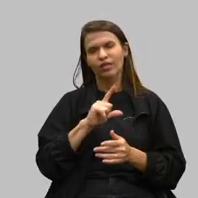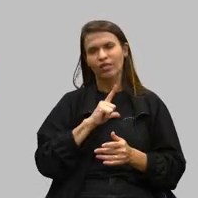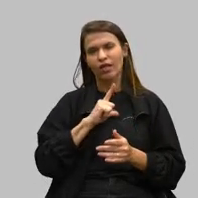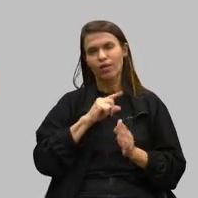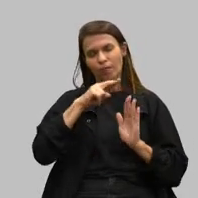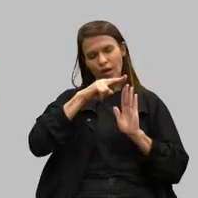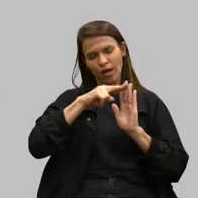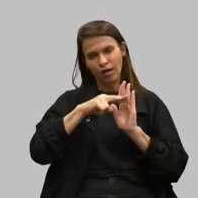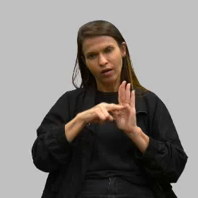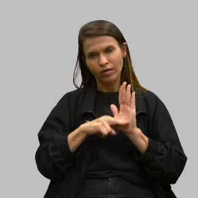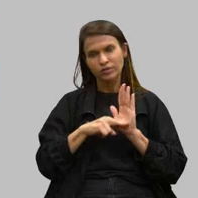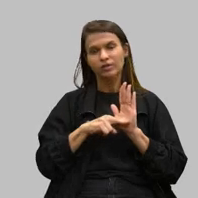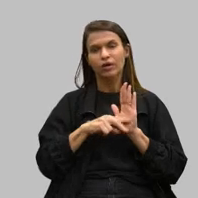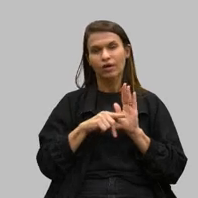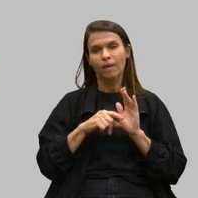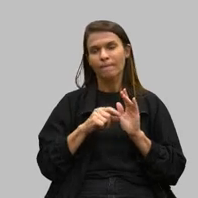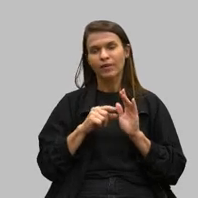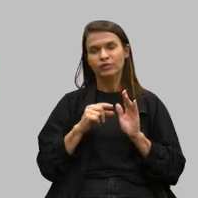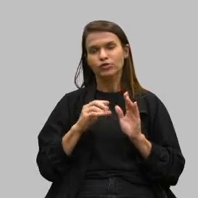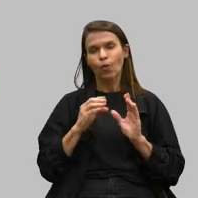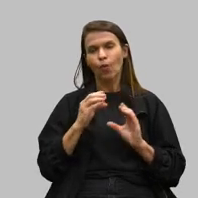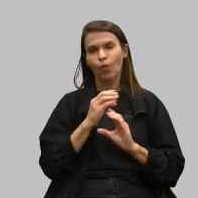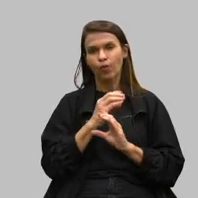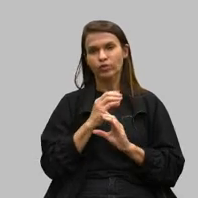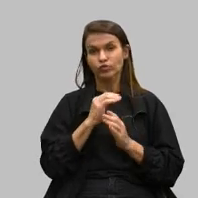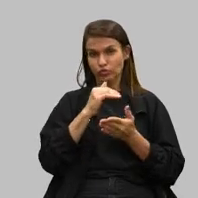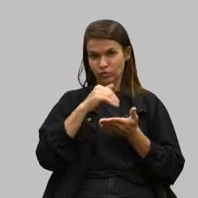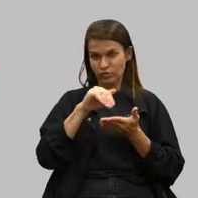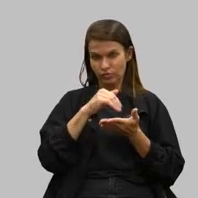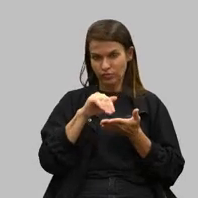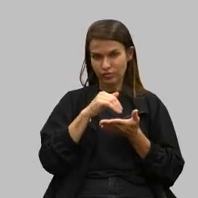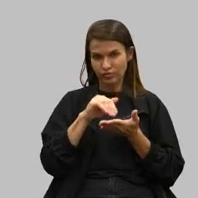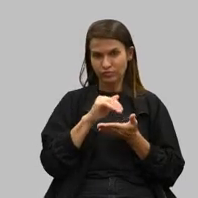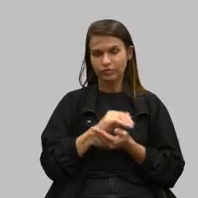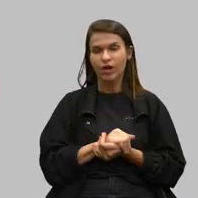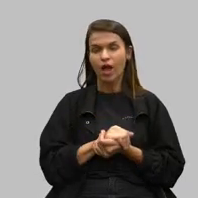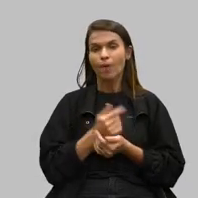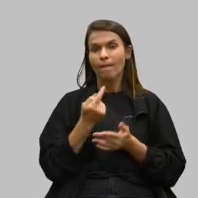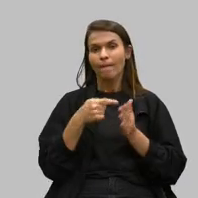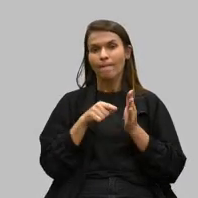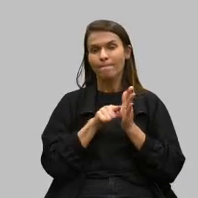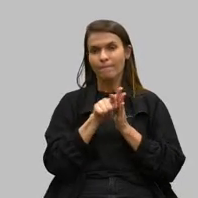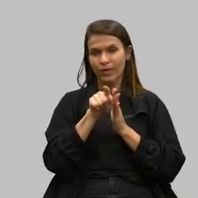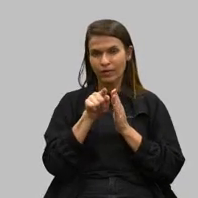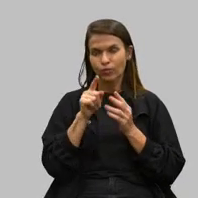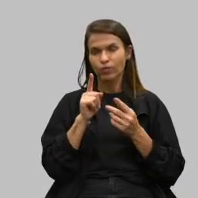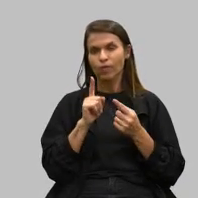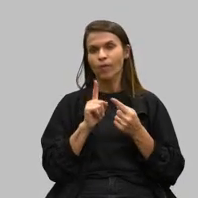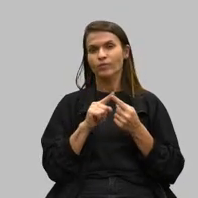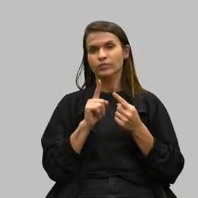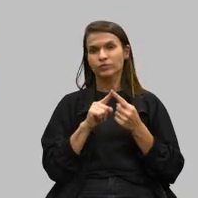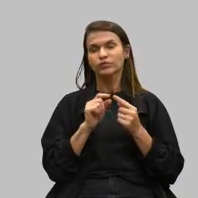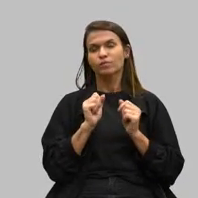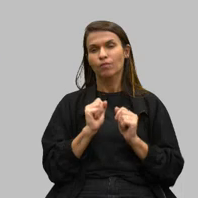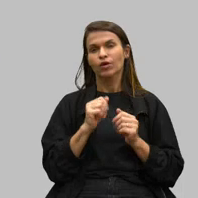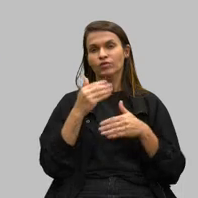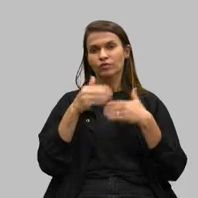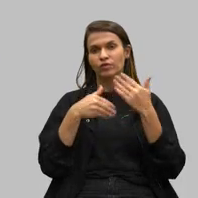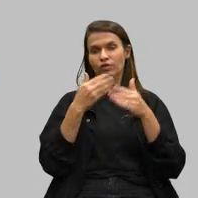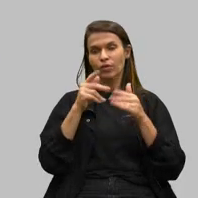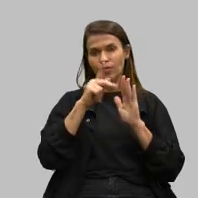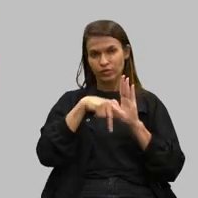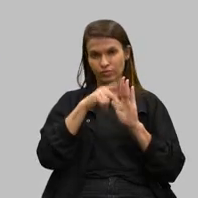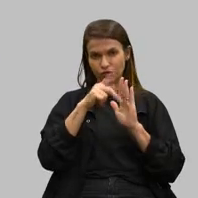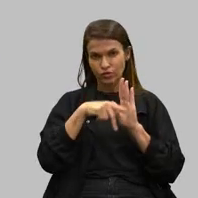quase na sua totalidade dos secretários. Então, essa é uma pergunta se a gente pode avançar com esse projeto.